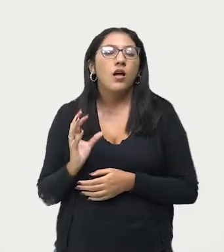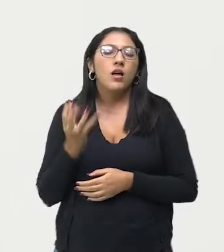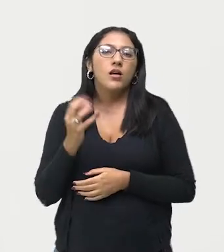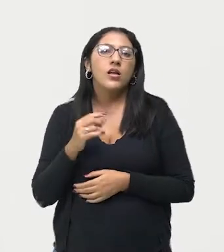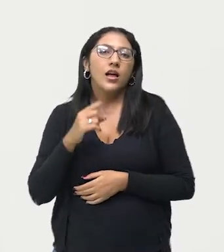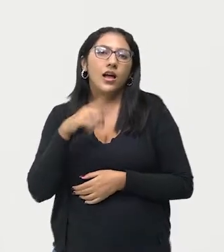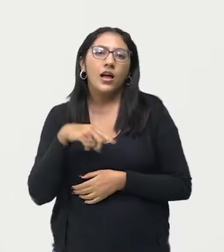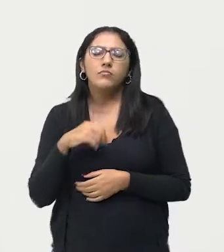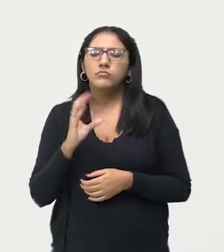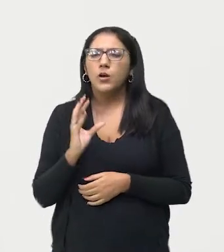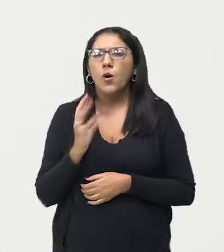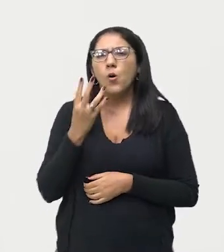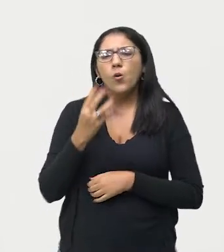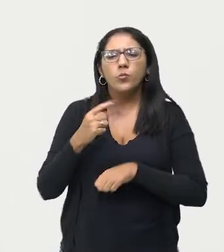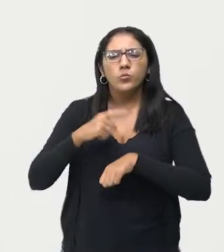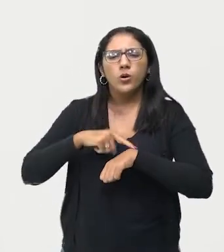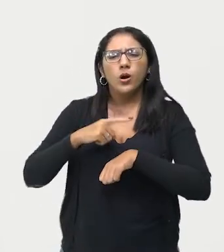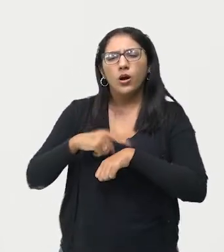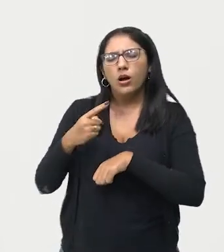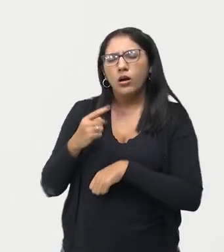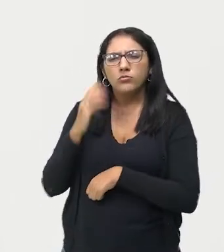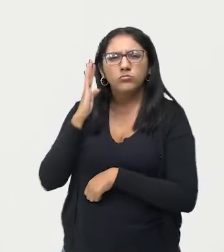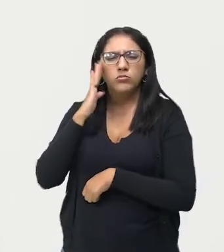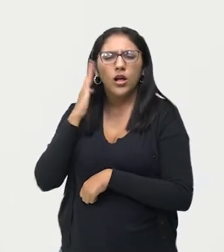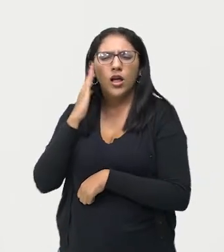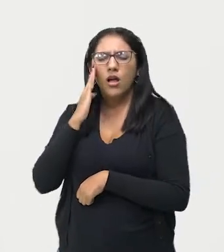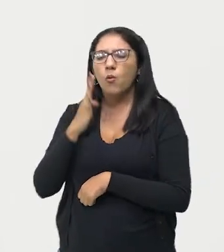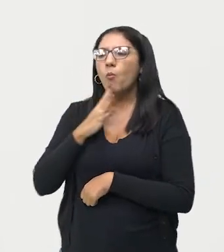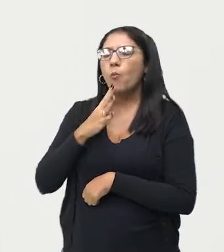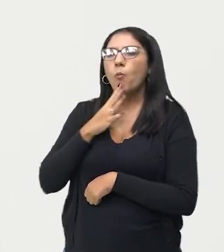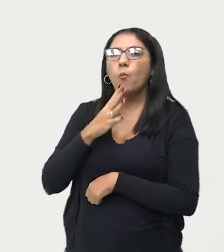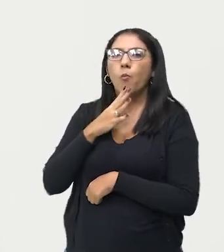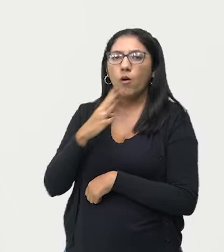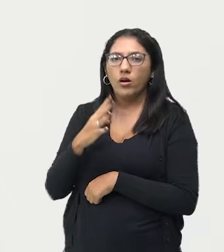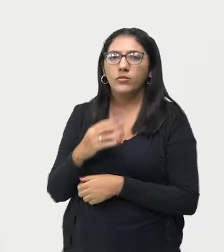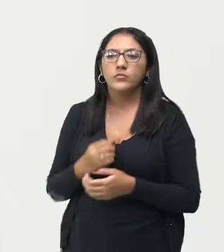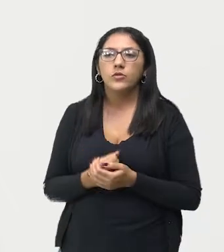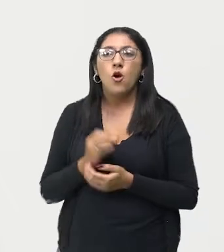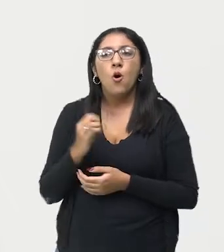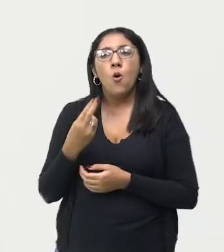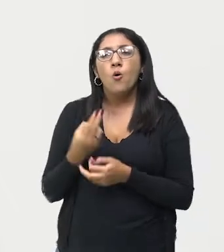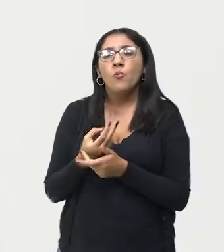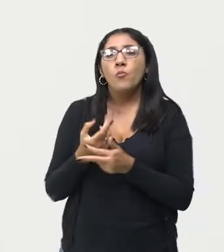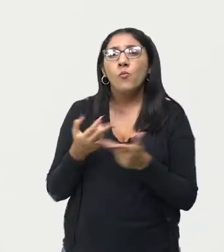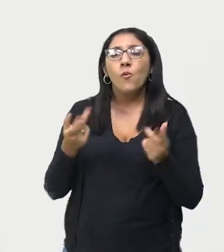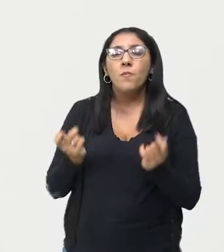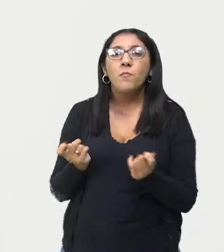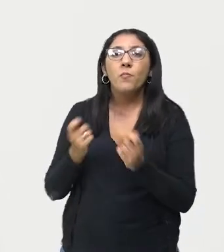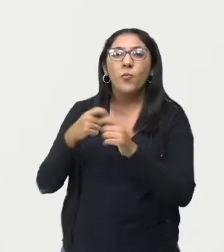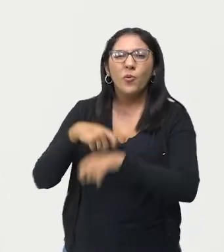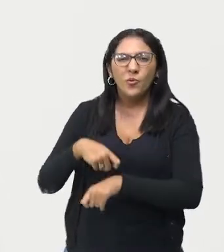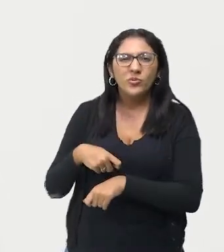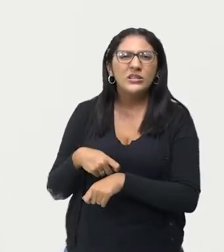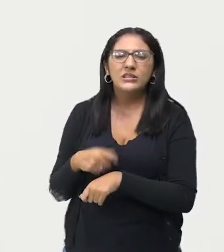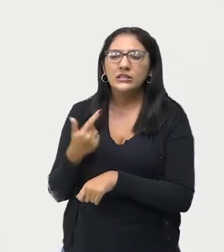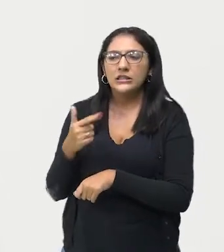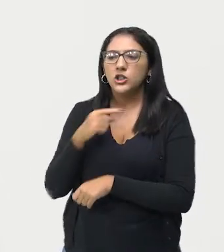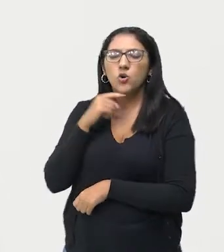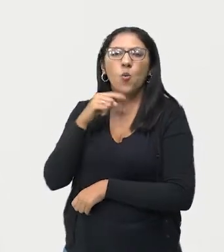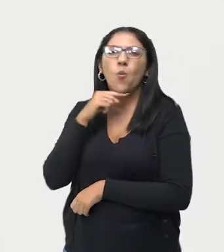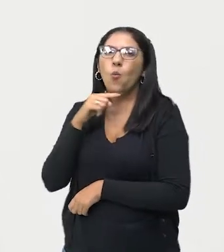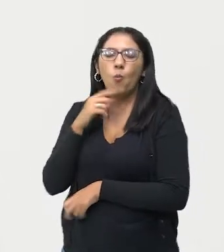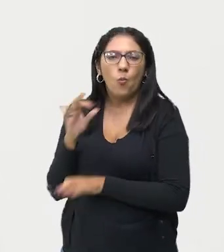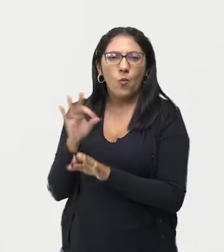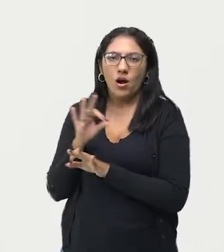de cuja ocorrência se tem conhecimento ou coisa cuja existência não se põe em